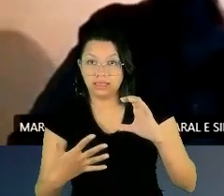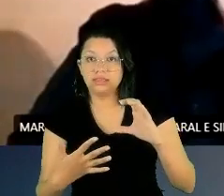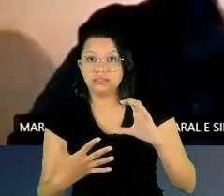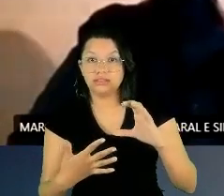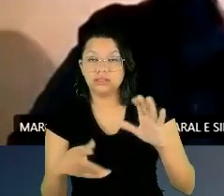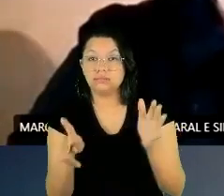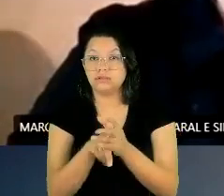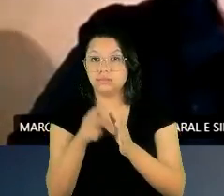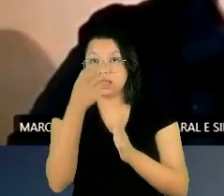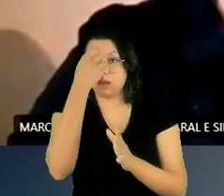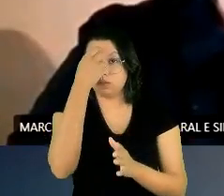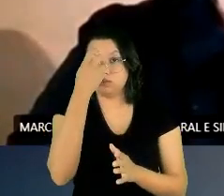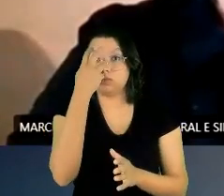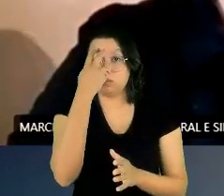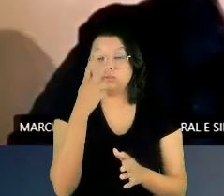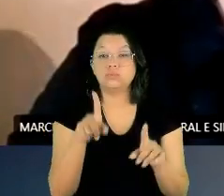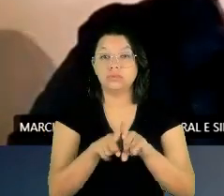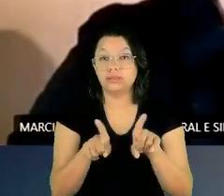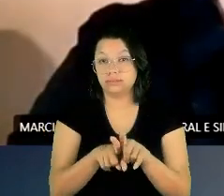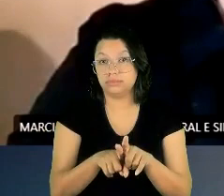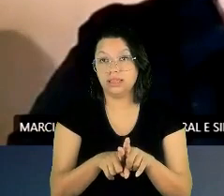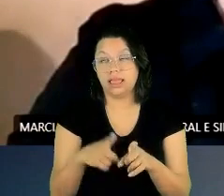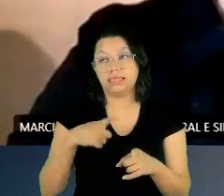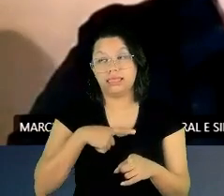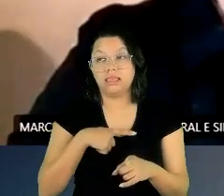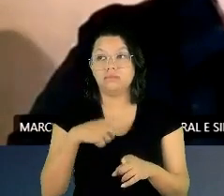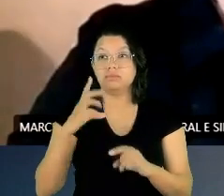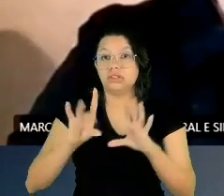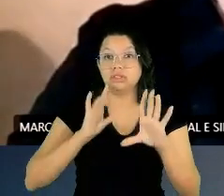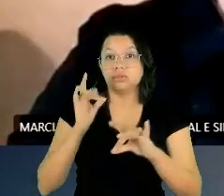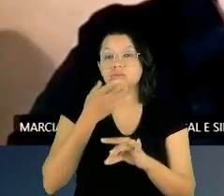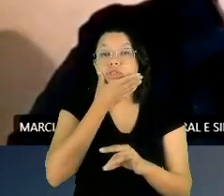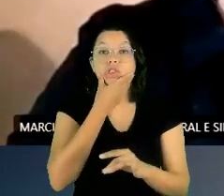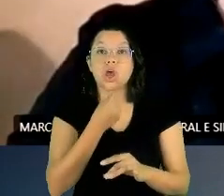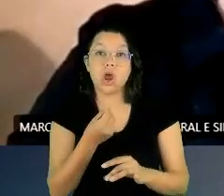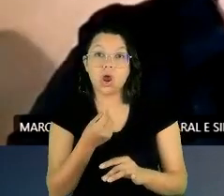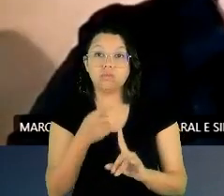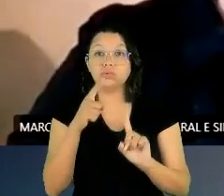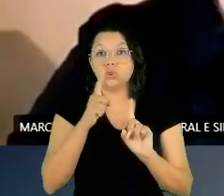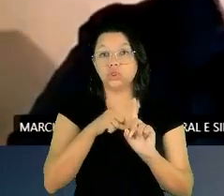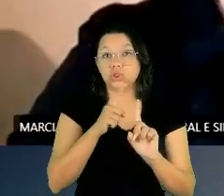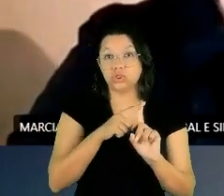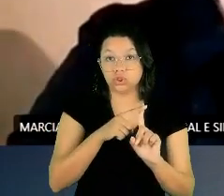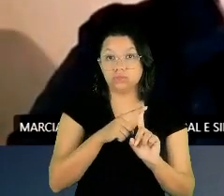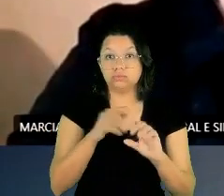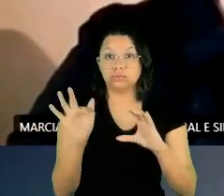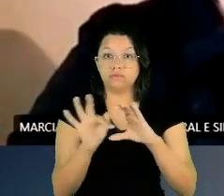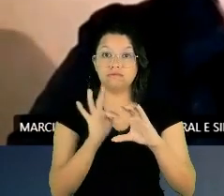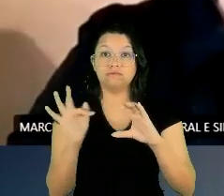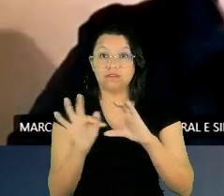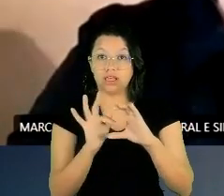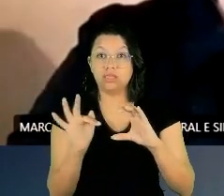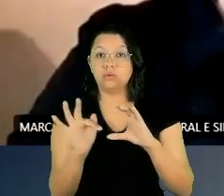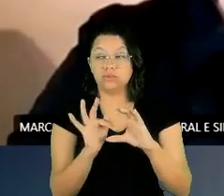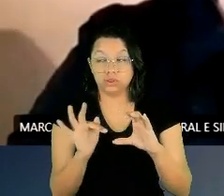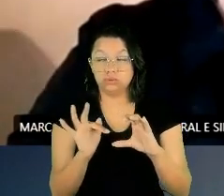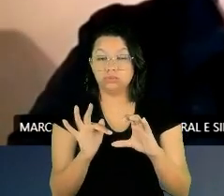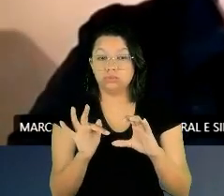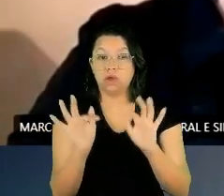nossa cultura. E aí temos preferências por homens de determinados fenótipos, né?